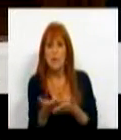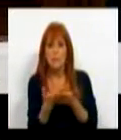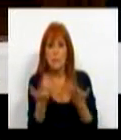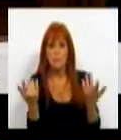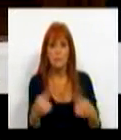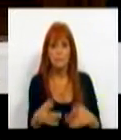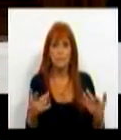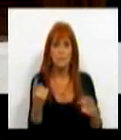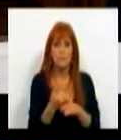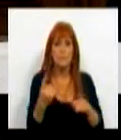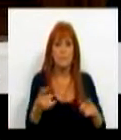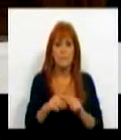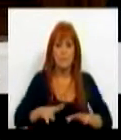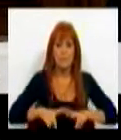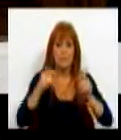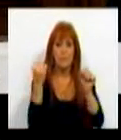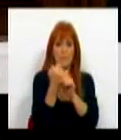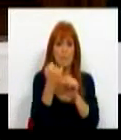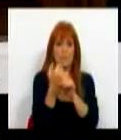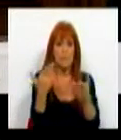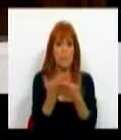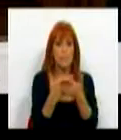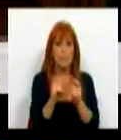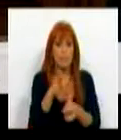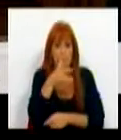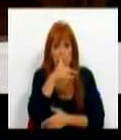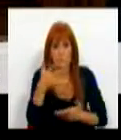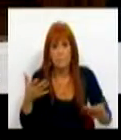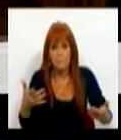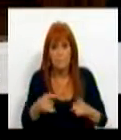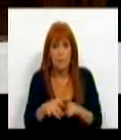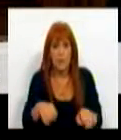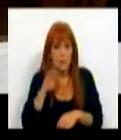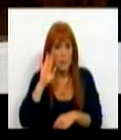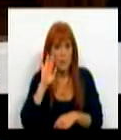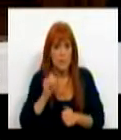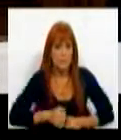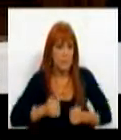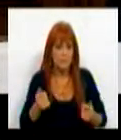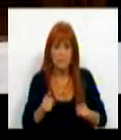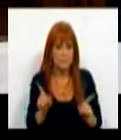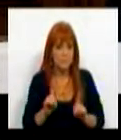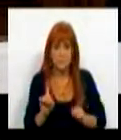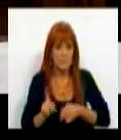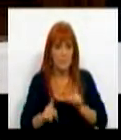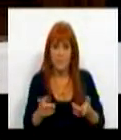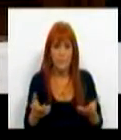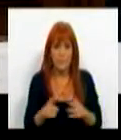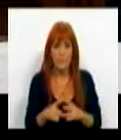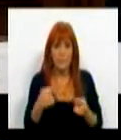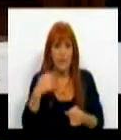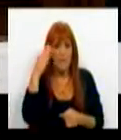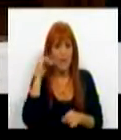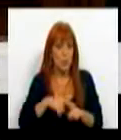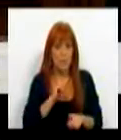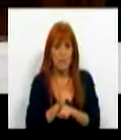macroeconómicos porque a evolução da atividade económica, infelizmente, e como nós bem sabemos, não foi aquela que estava